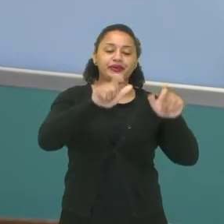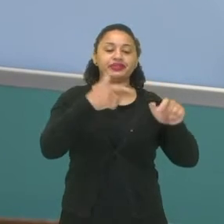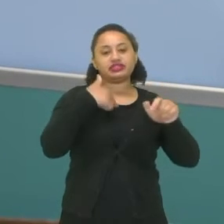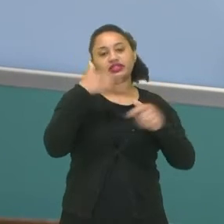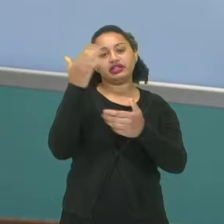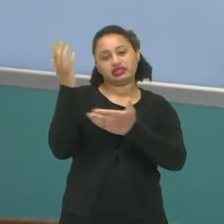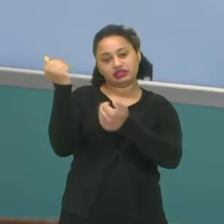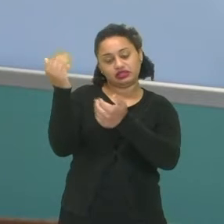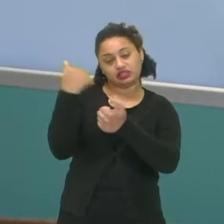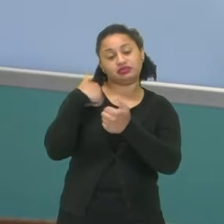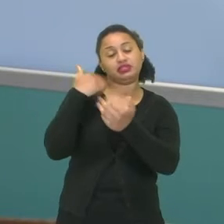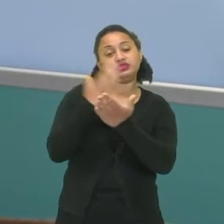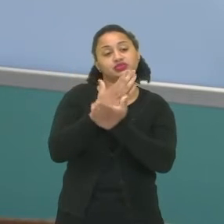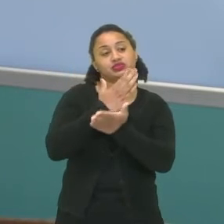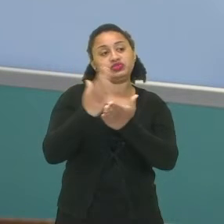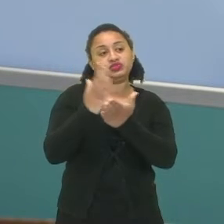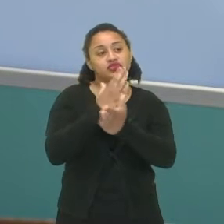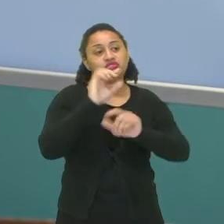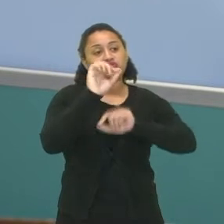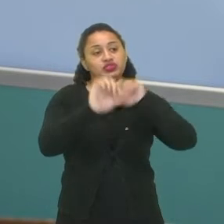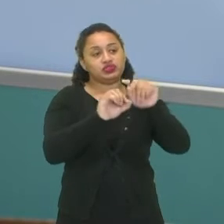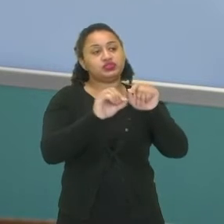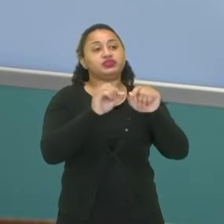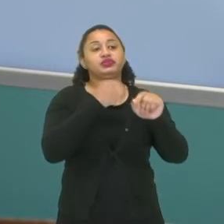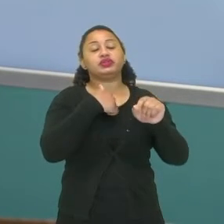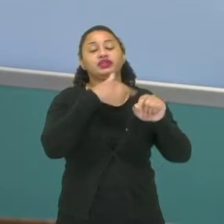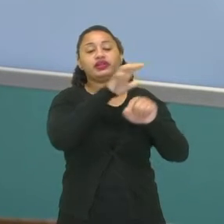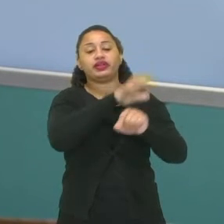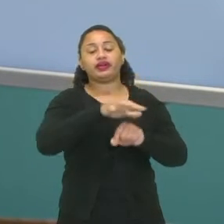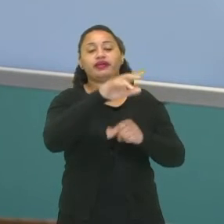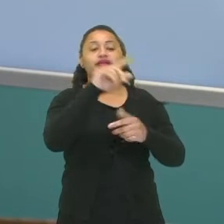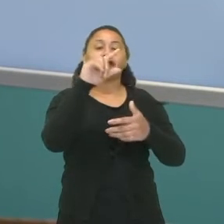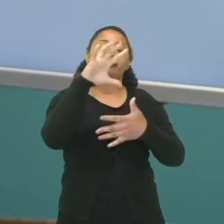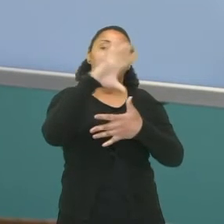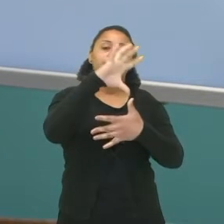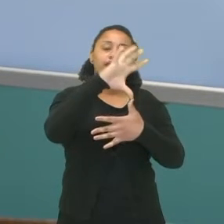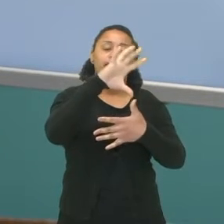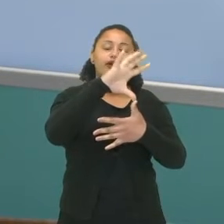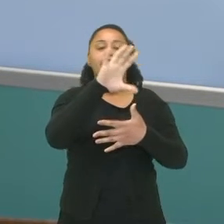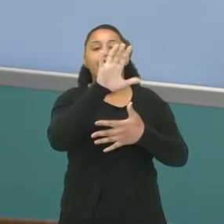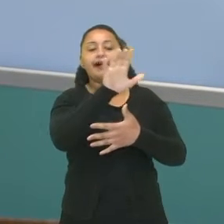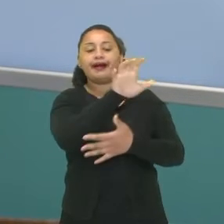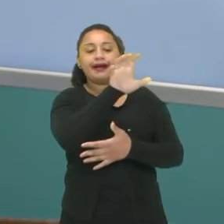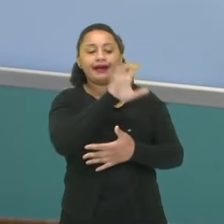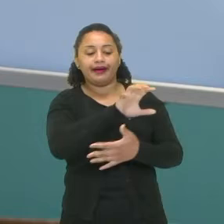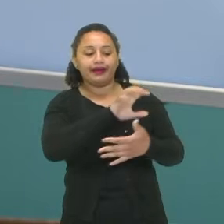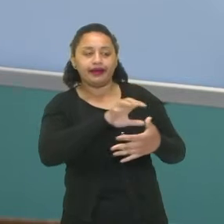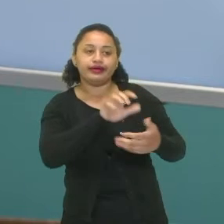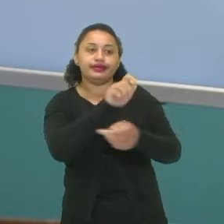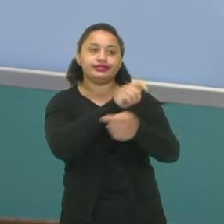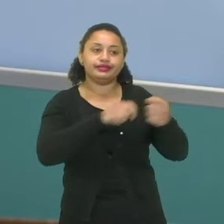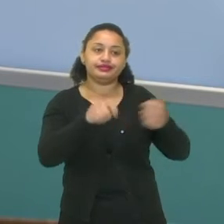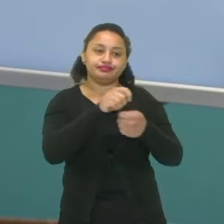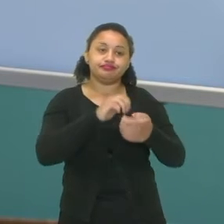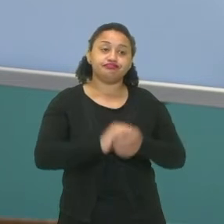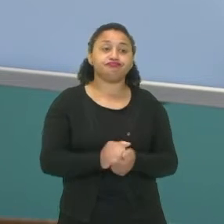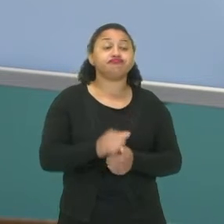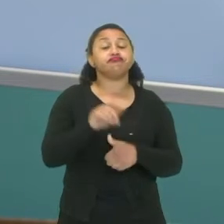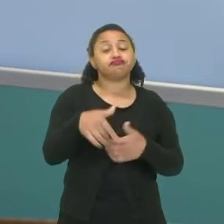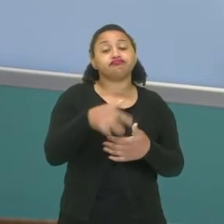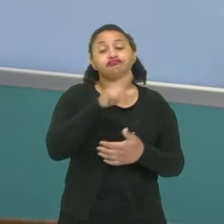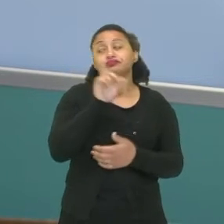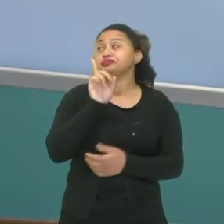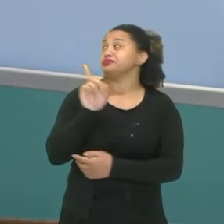Espanha vai dividir, né, a América em áreas administrativas. Então aqui ficava, né,